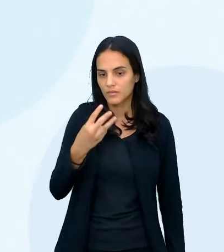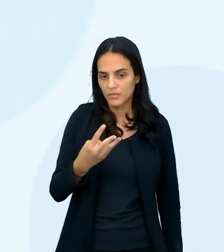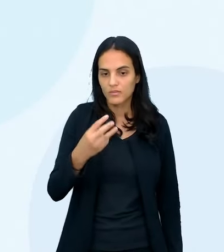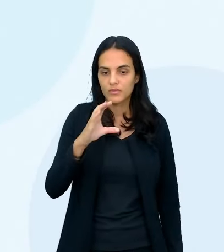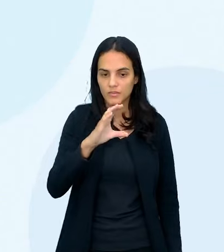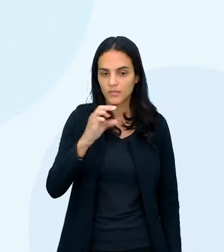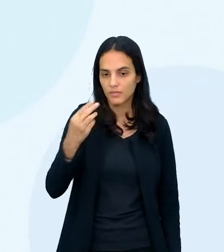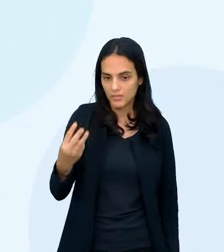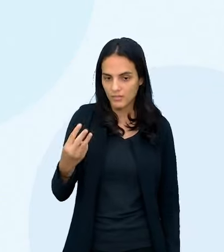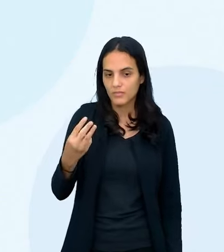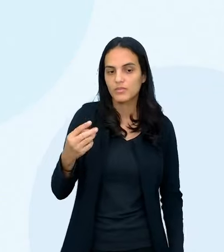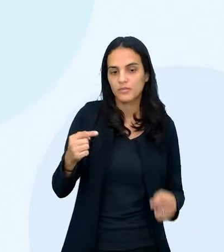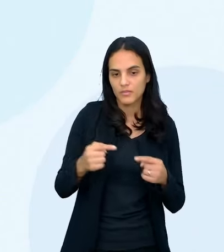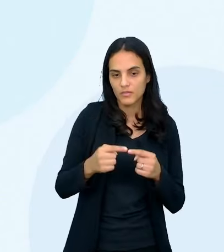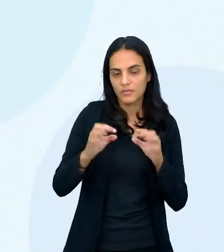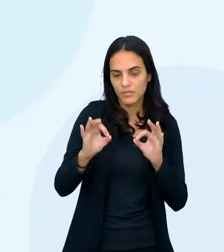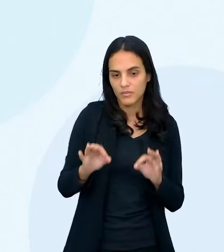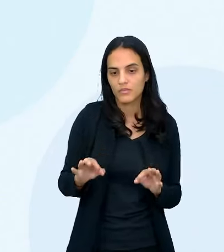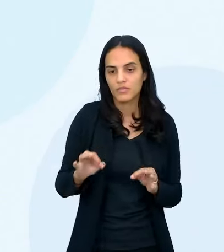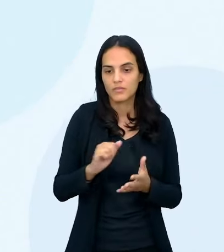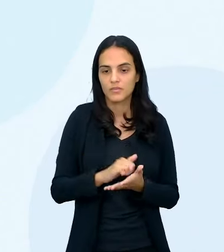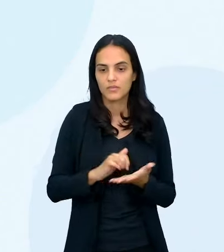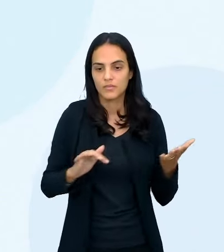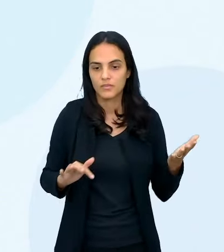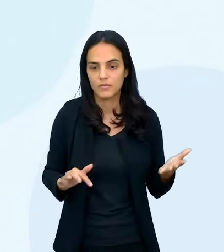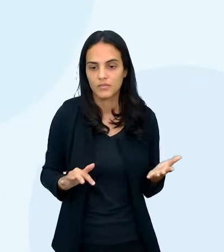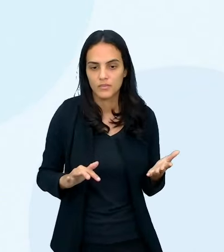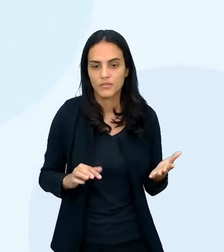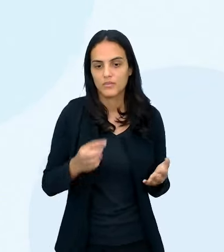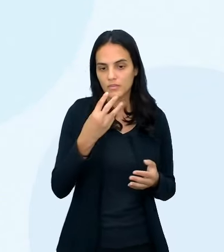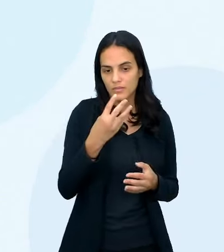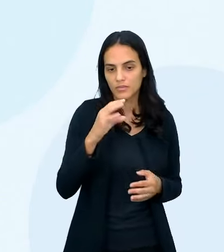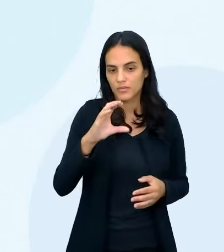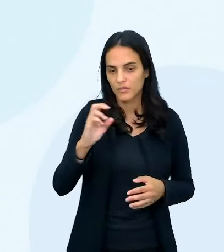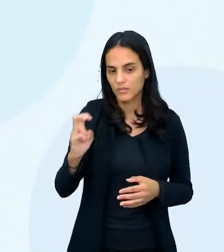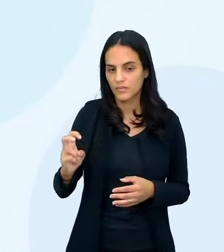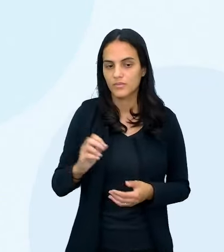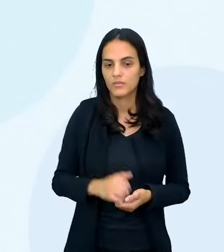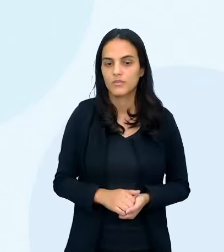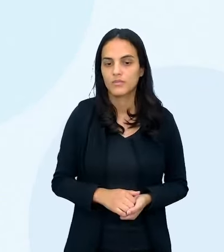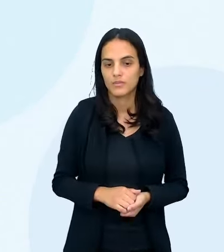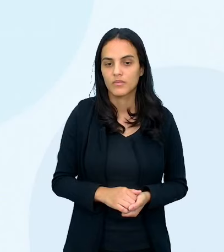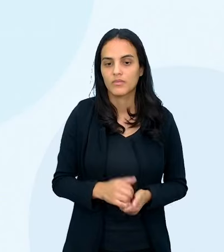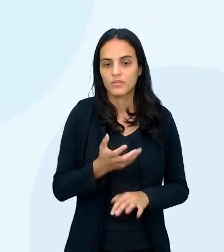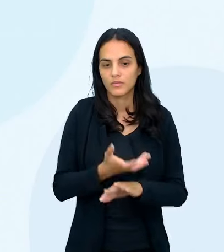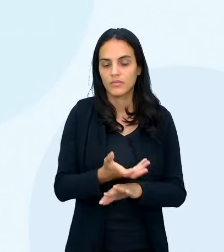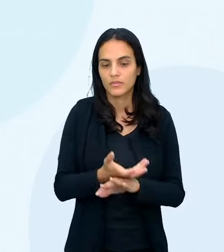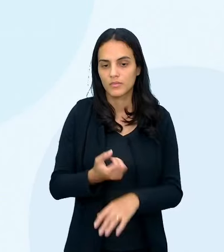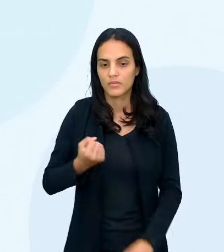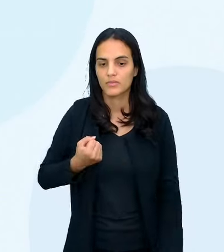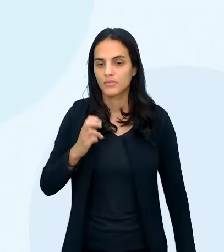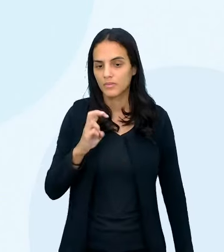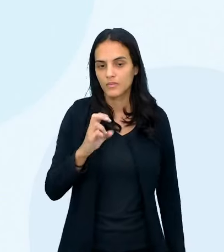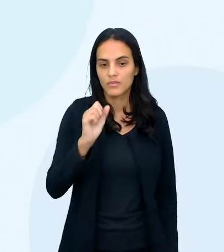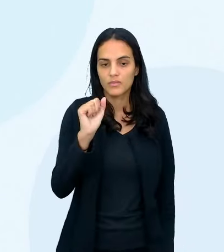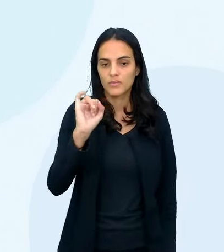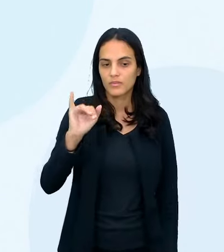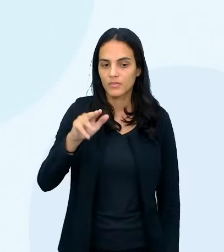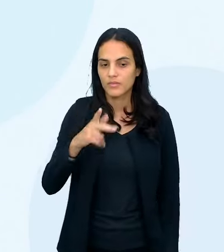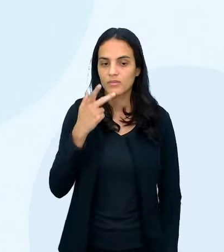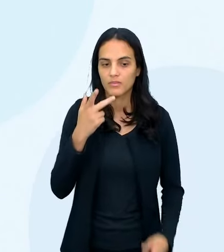C3, ela conversa perfeitamente com a atividade, né, 3 do C5, do componente 5, como a Isis já falou, né?